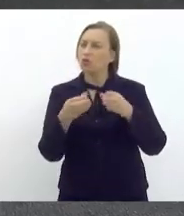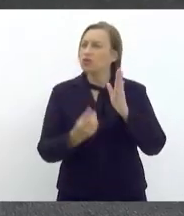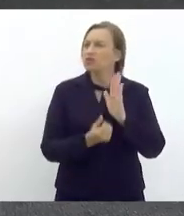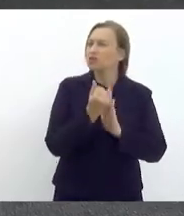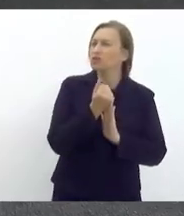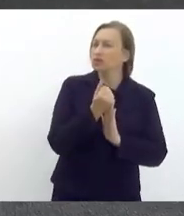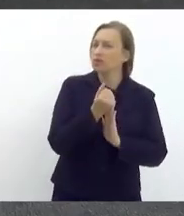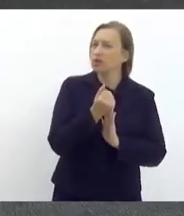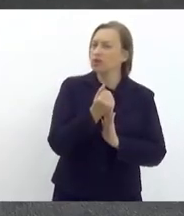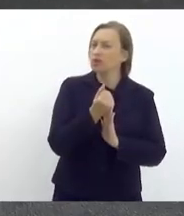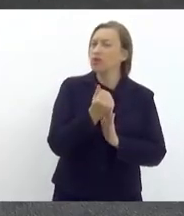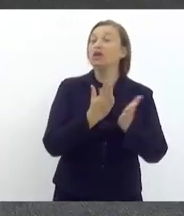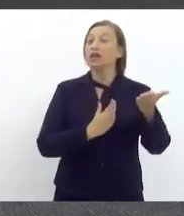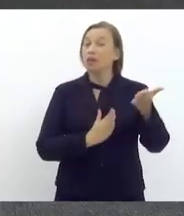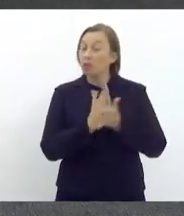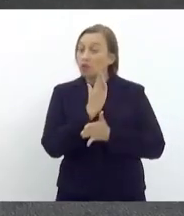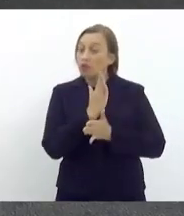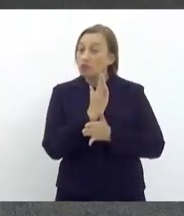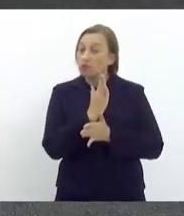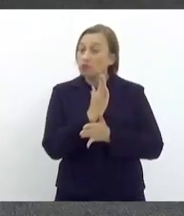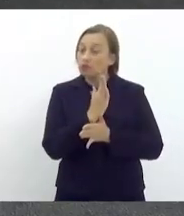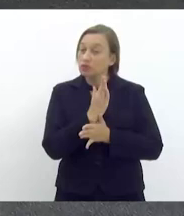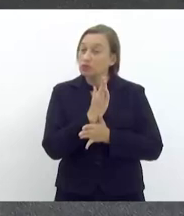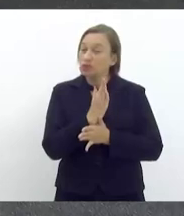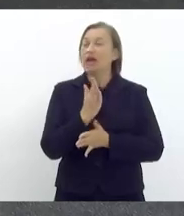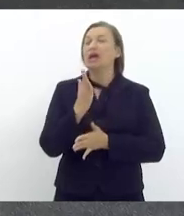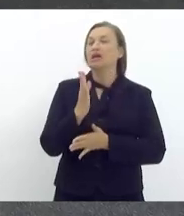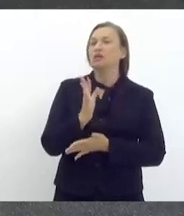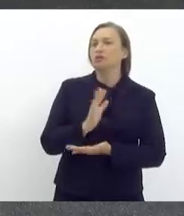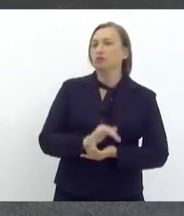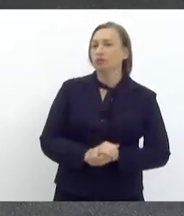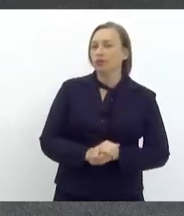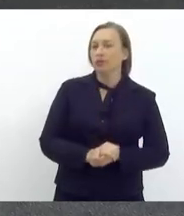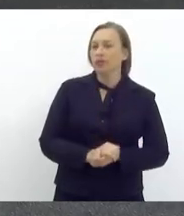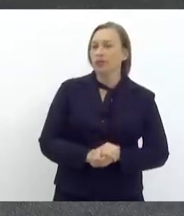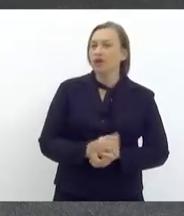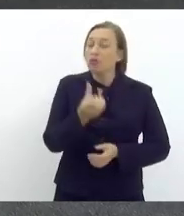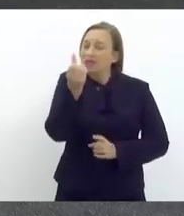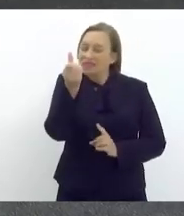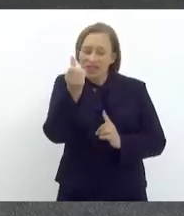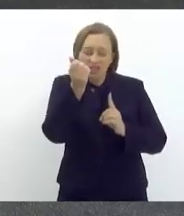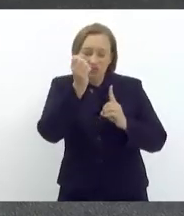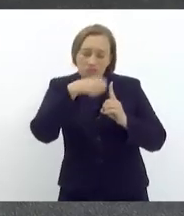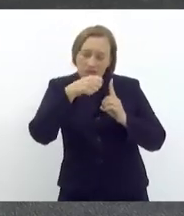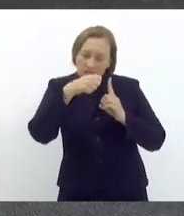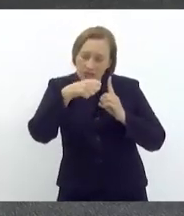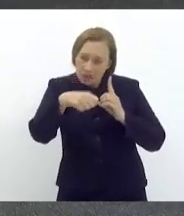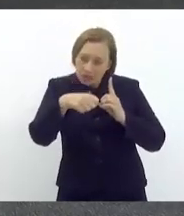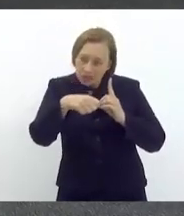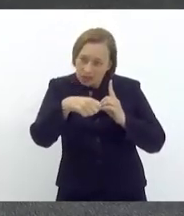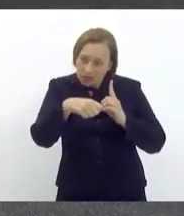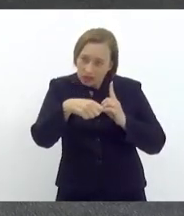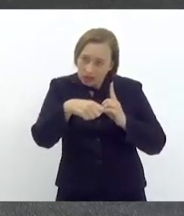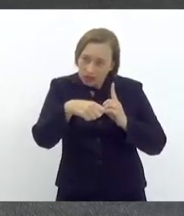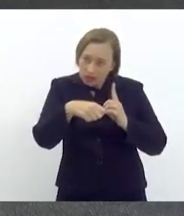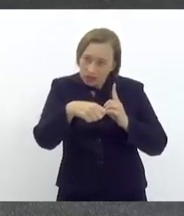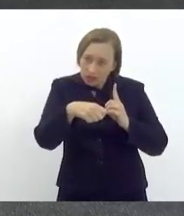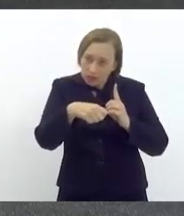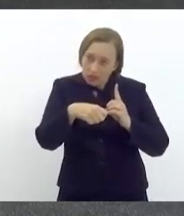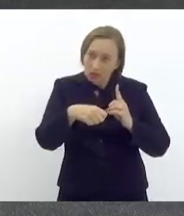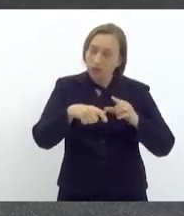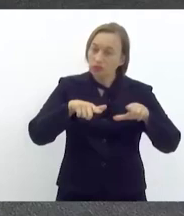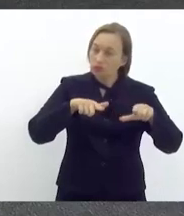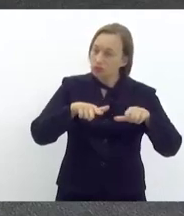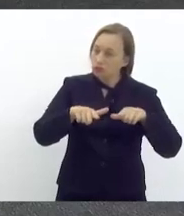orçamento e aprovamos seria os seis meses do exercício